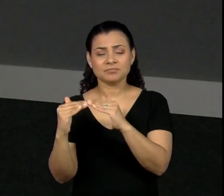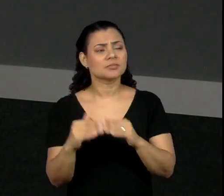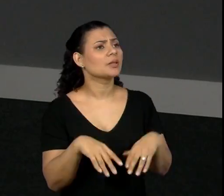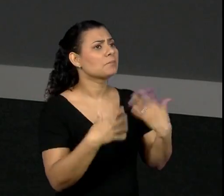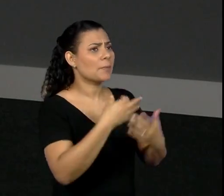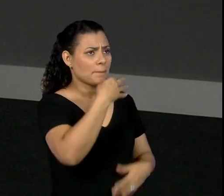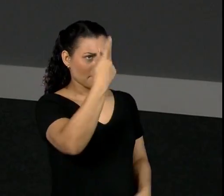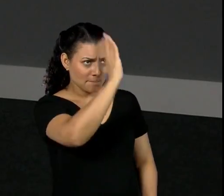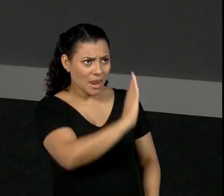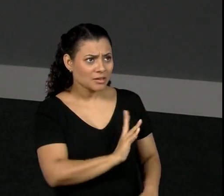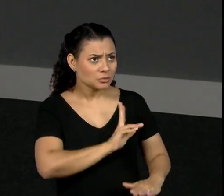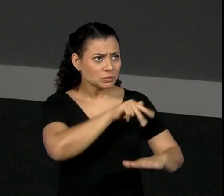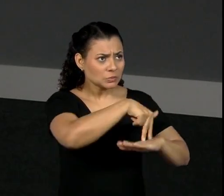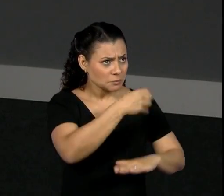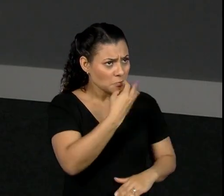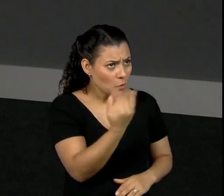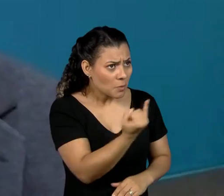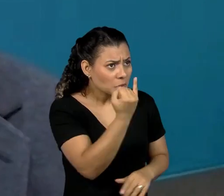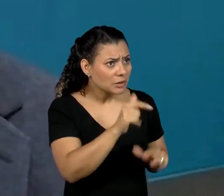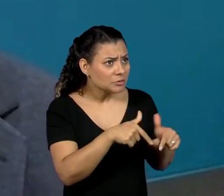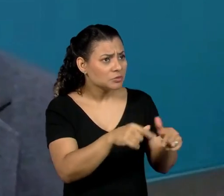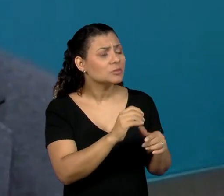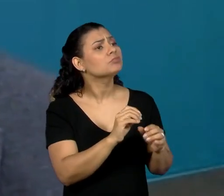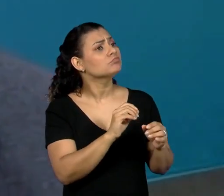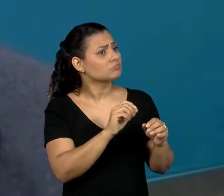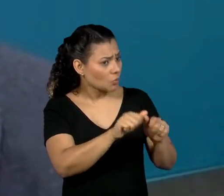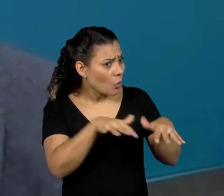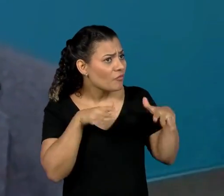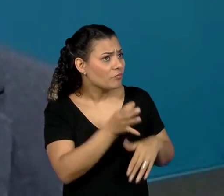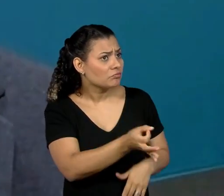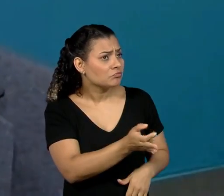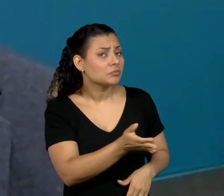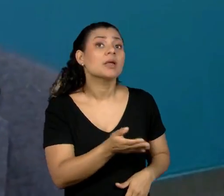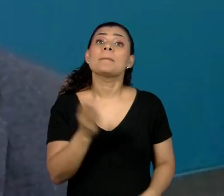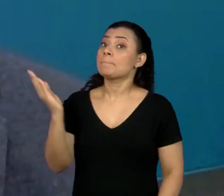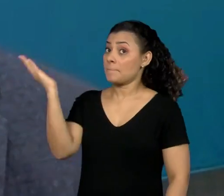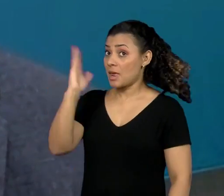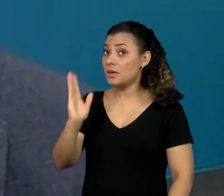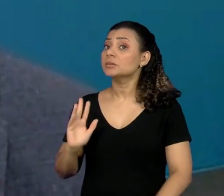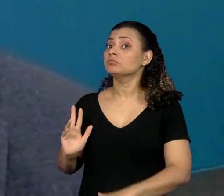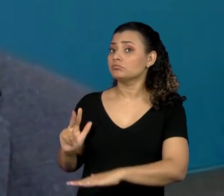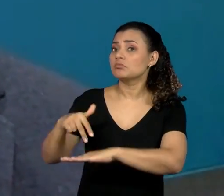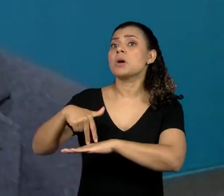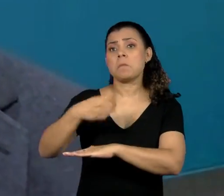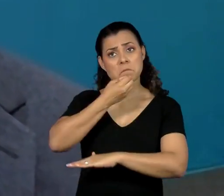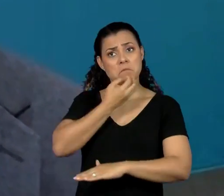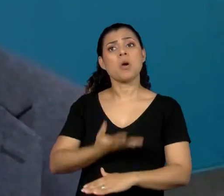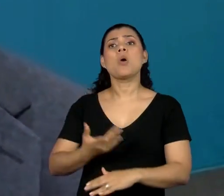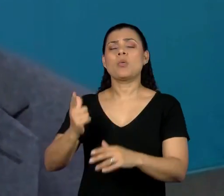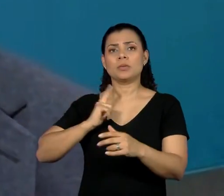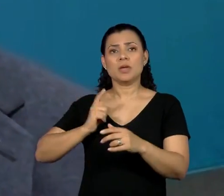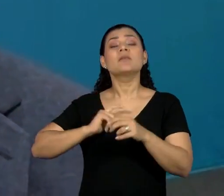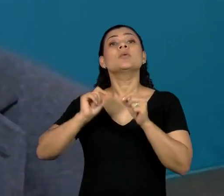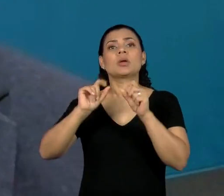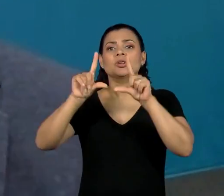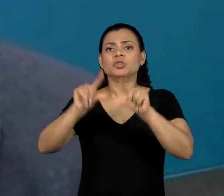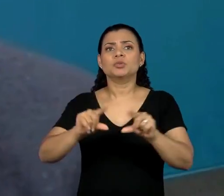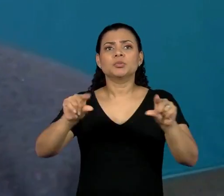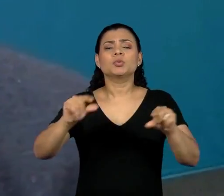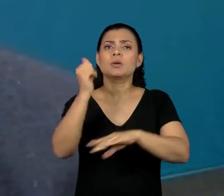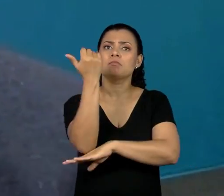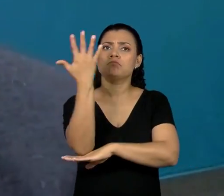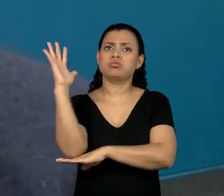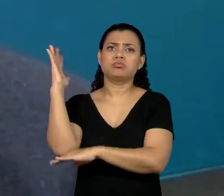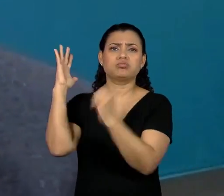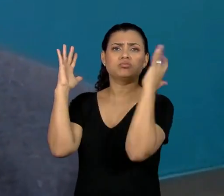do Brasil foi satisfatória na conferência? O Brasil chegou muito bem, com números excelentes de redução do desmatamento.